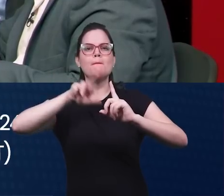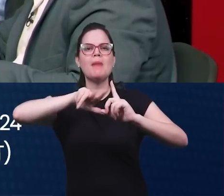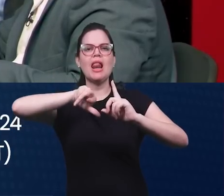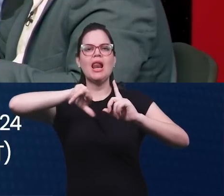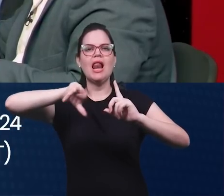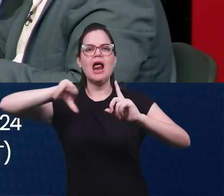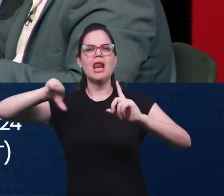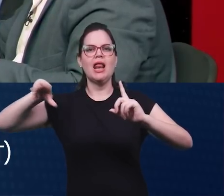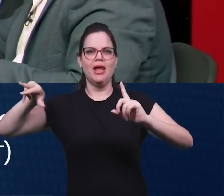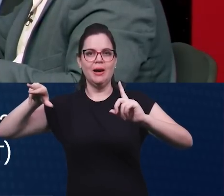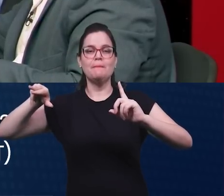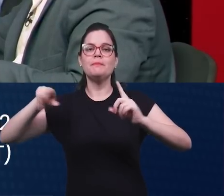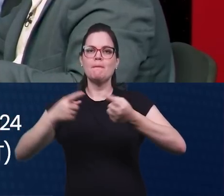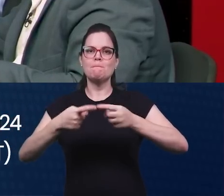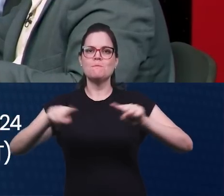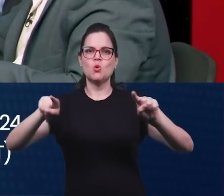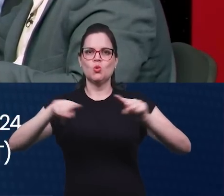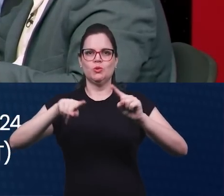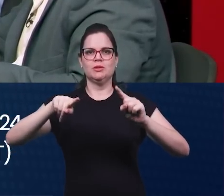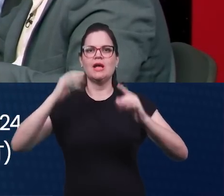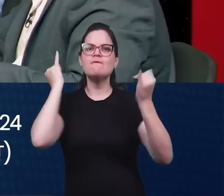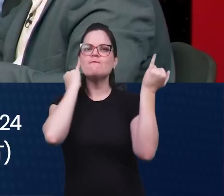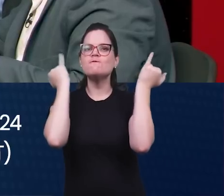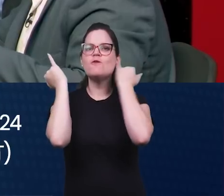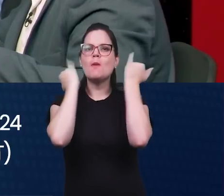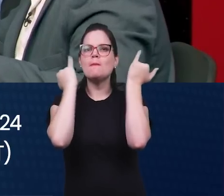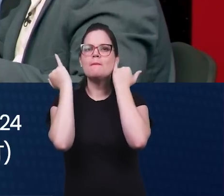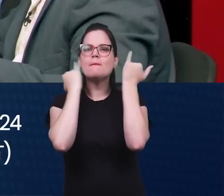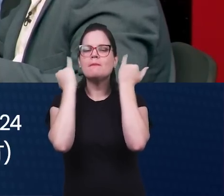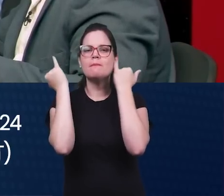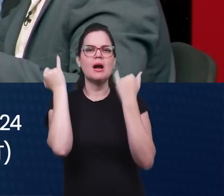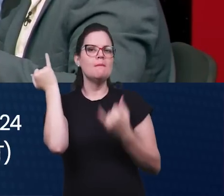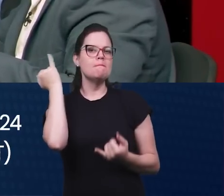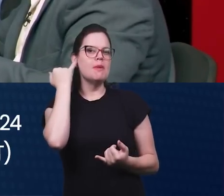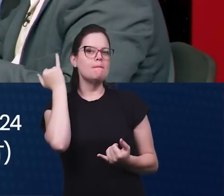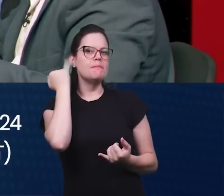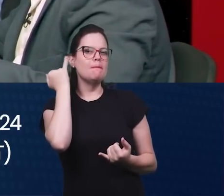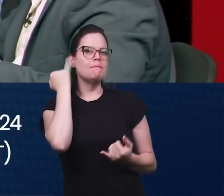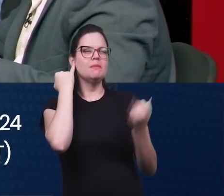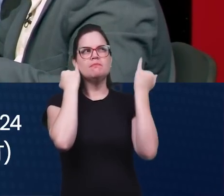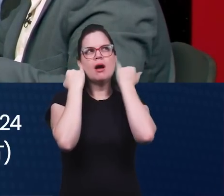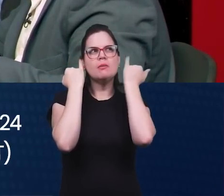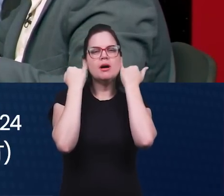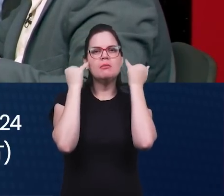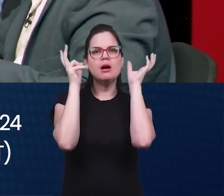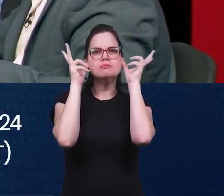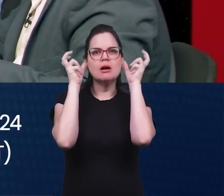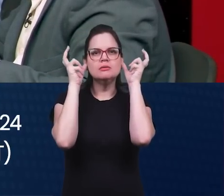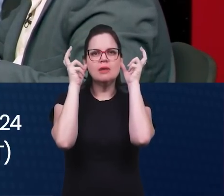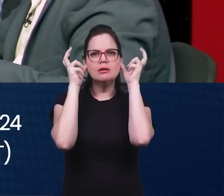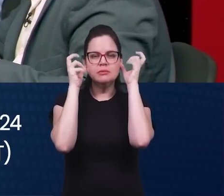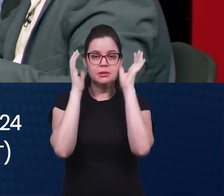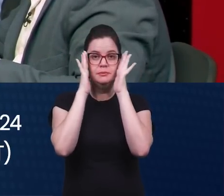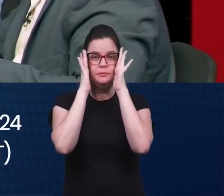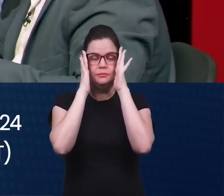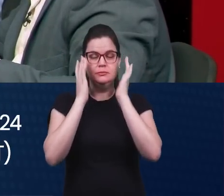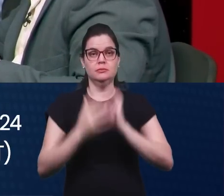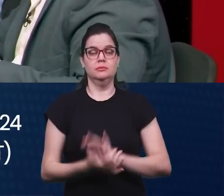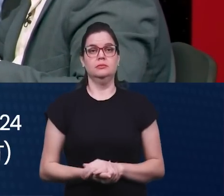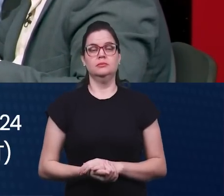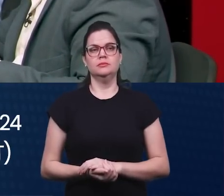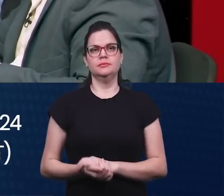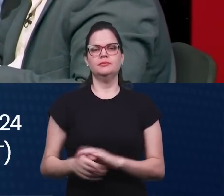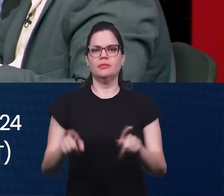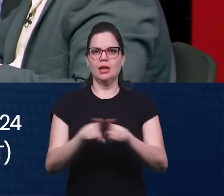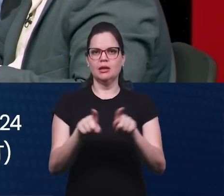músicas diferentes, informações da música, né? E até quimicamente falando, aproveitando também um pouquinho